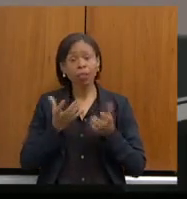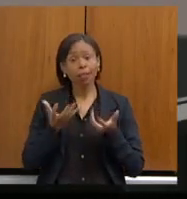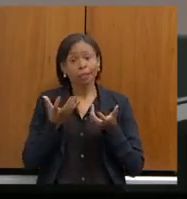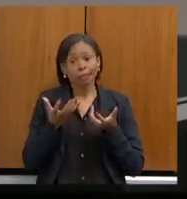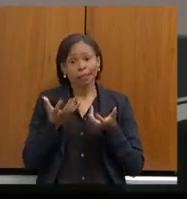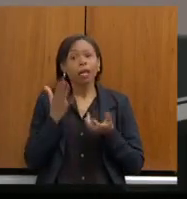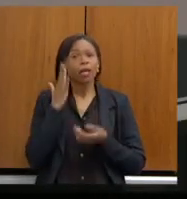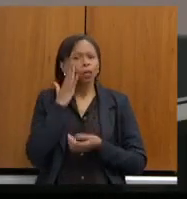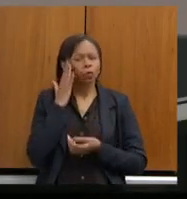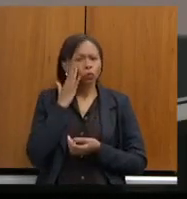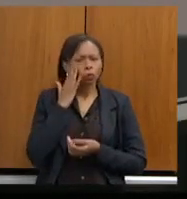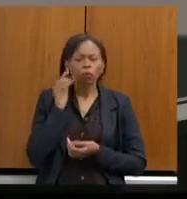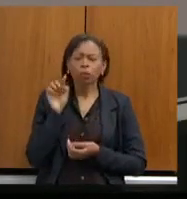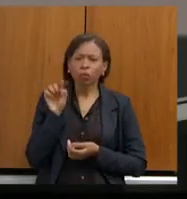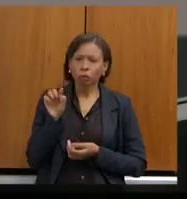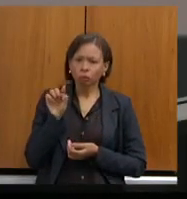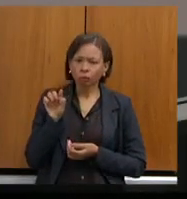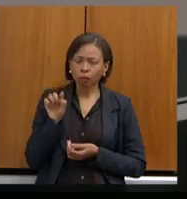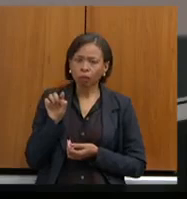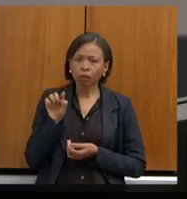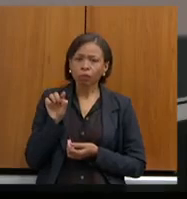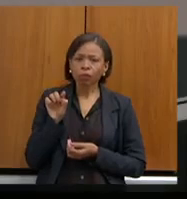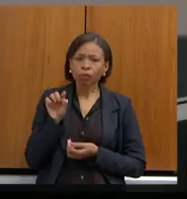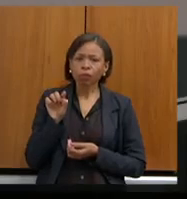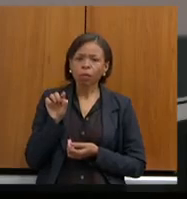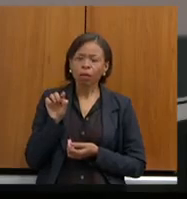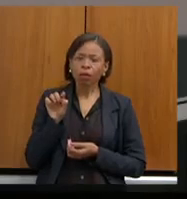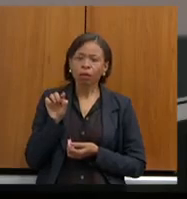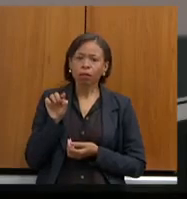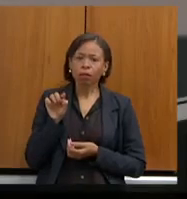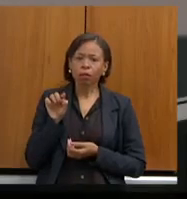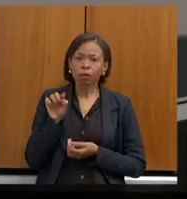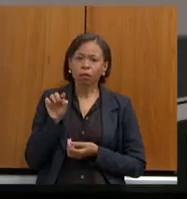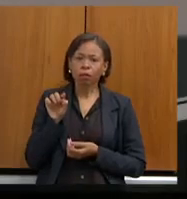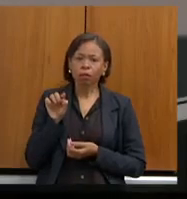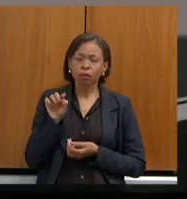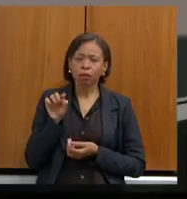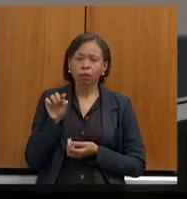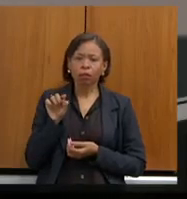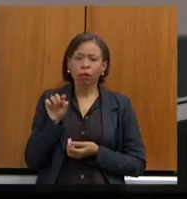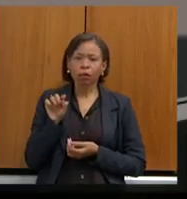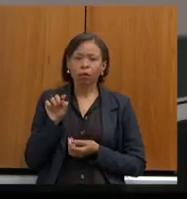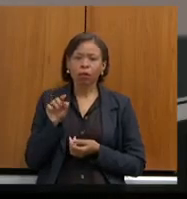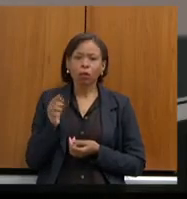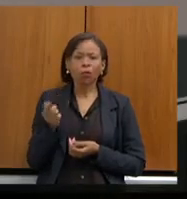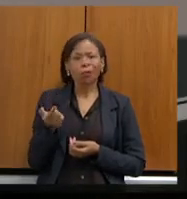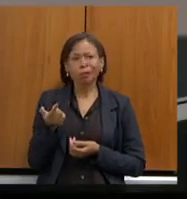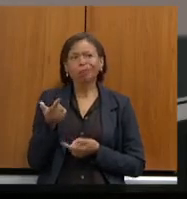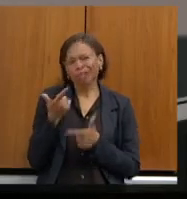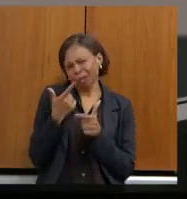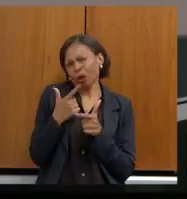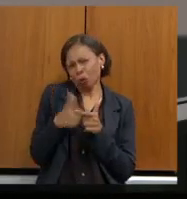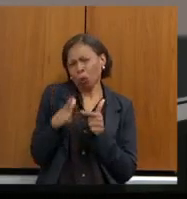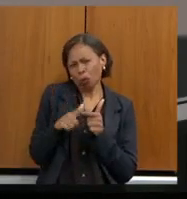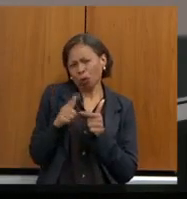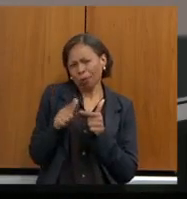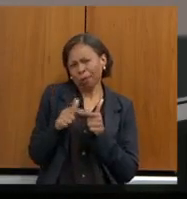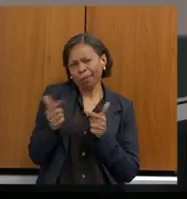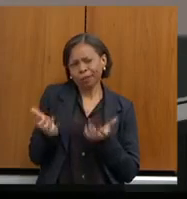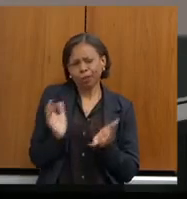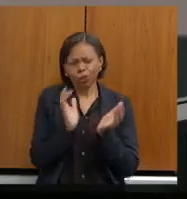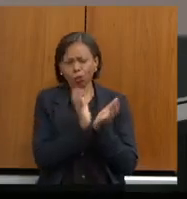que a situação sua cor o pessoal ela é problemática porque não tem